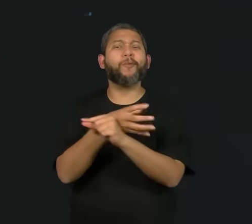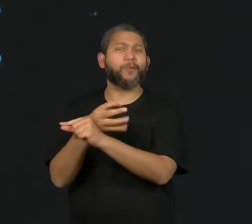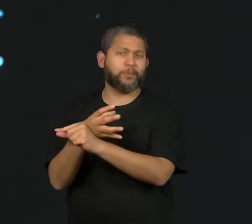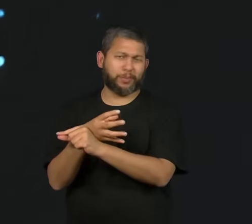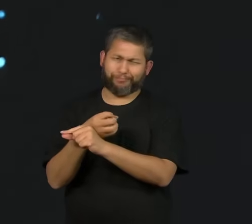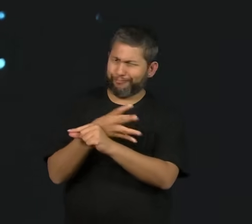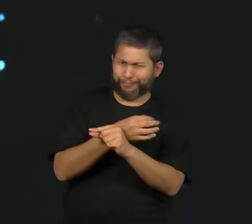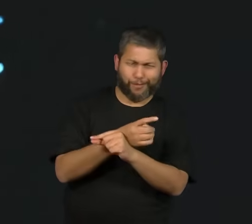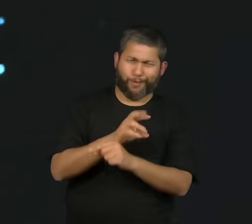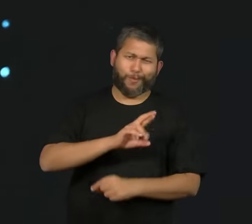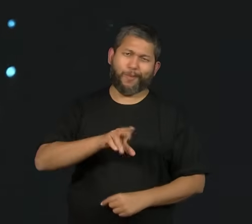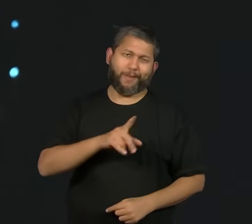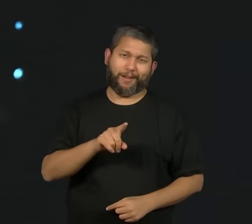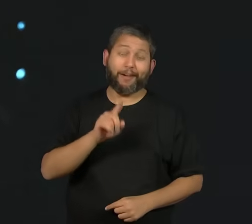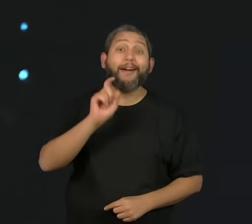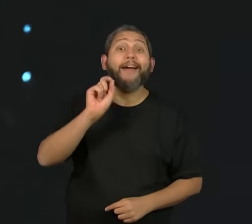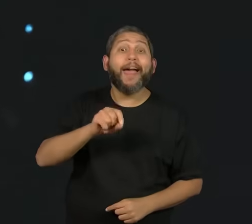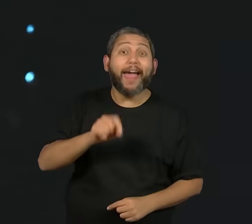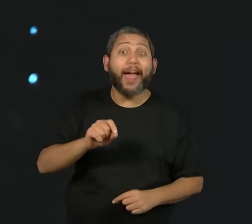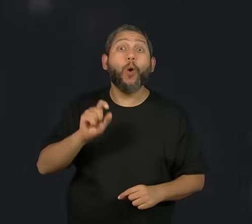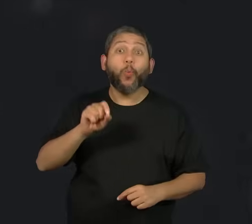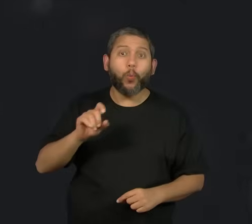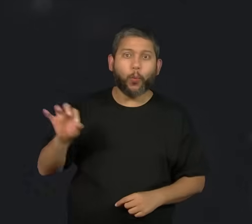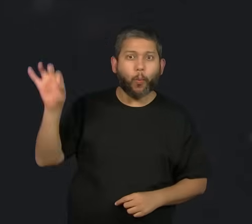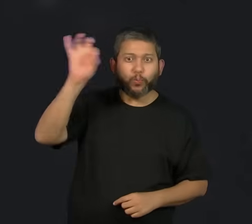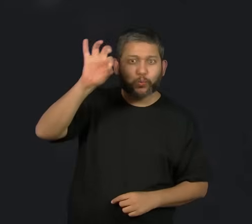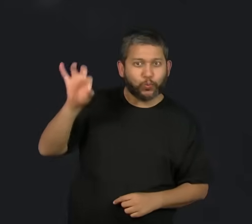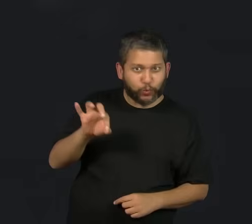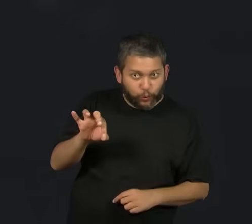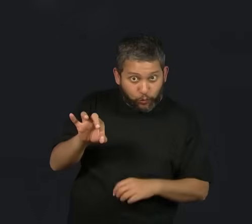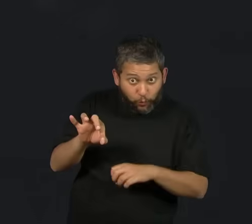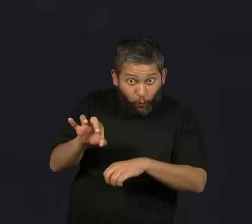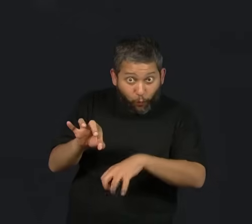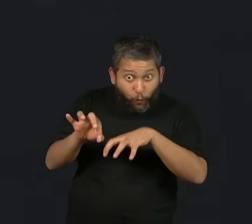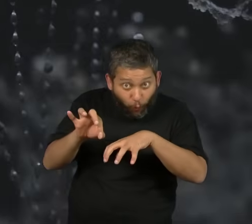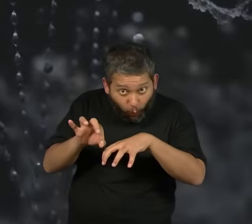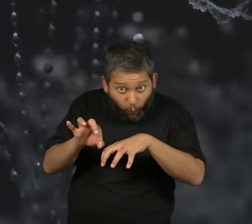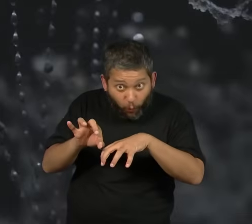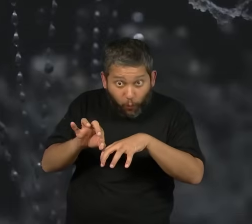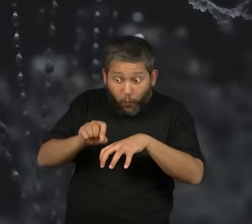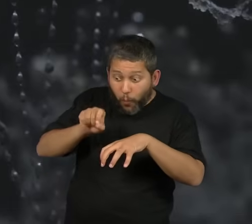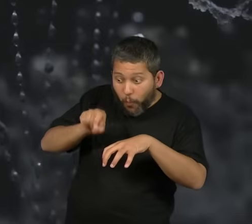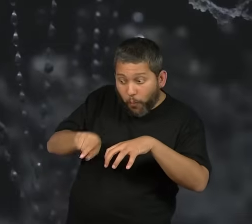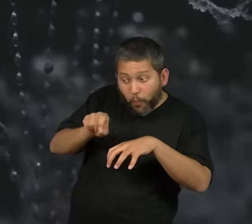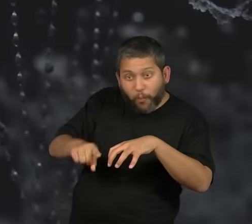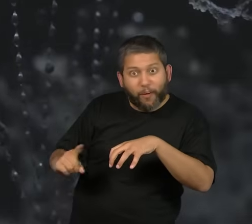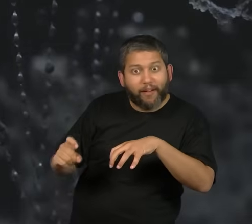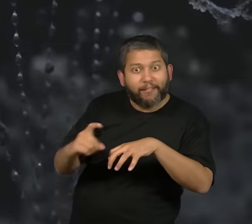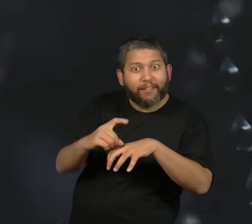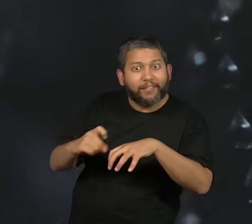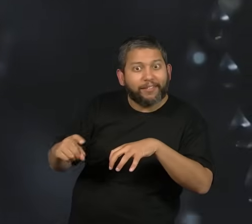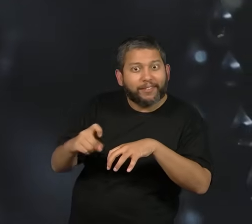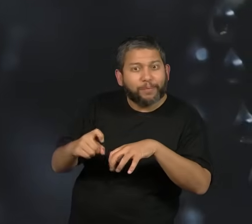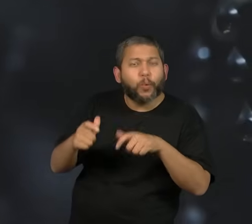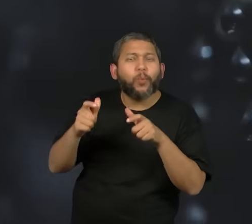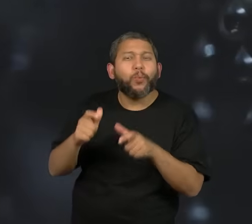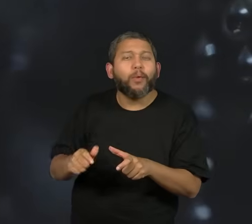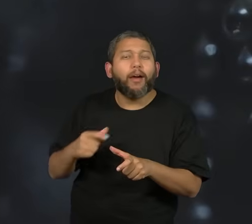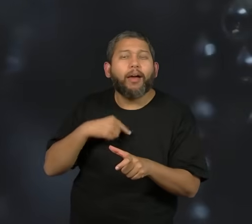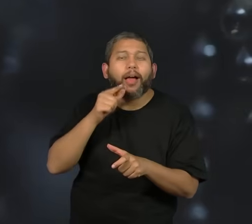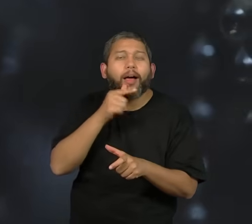larvas bioluminescentes dos mosquitos dos fungos. Eles gostam de locais úmidos e